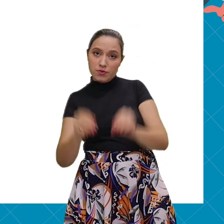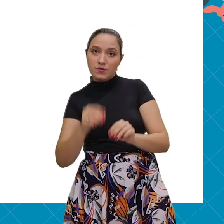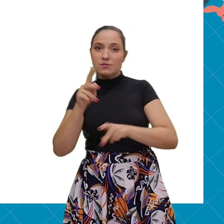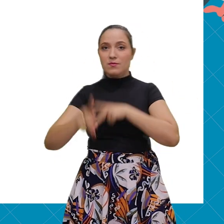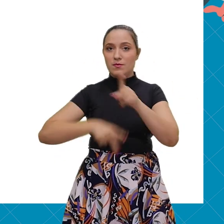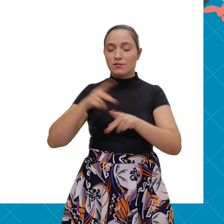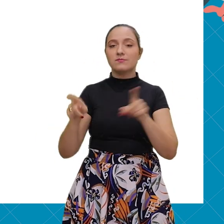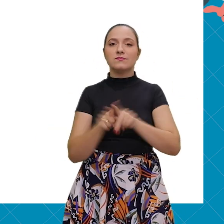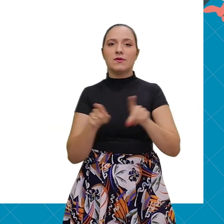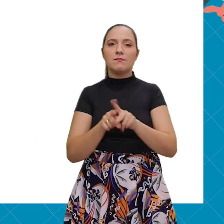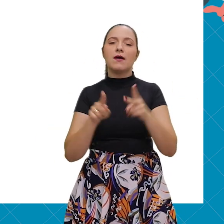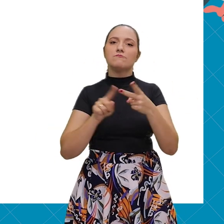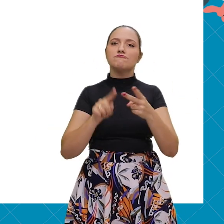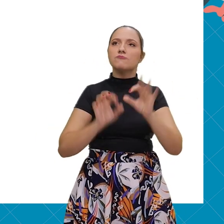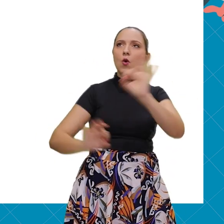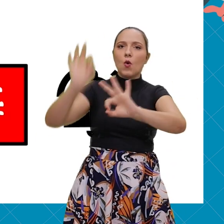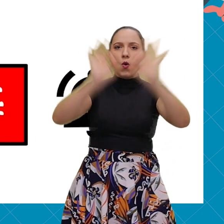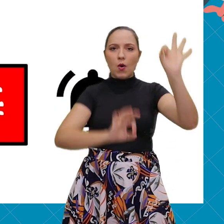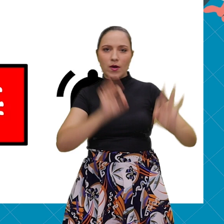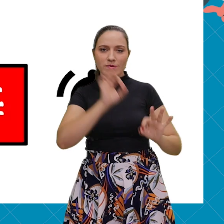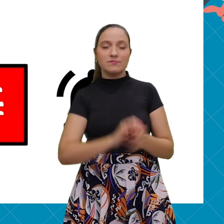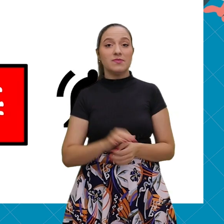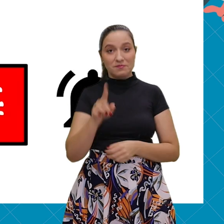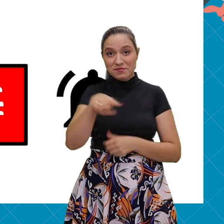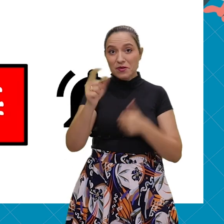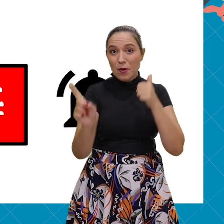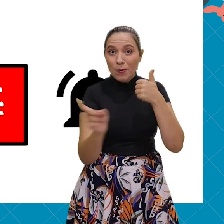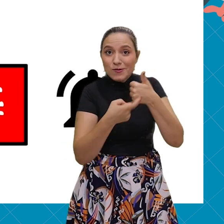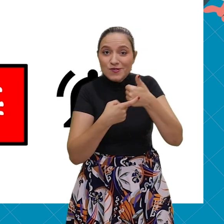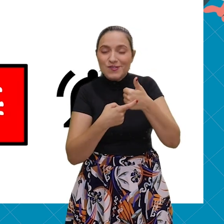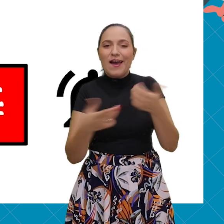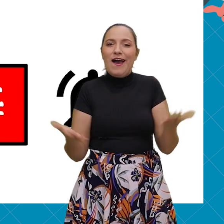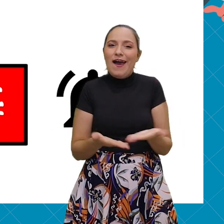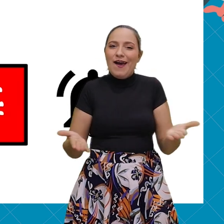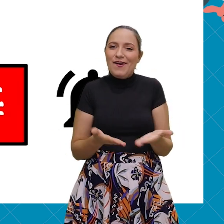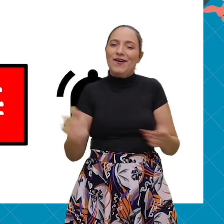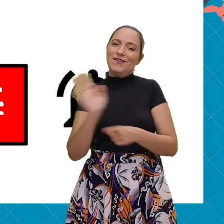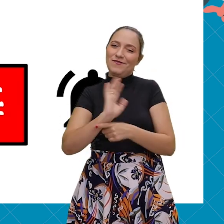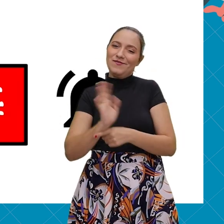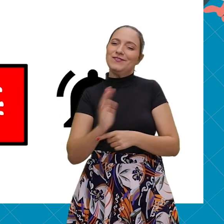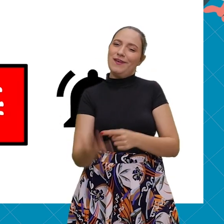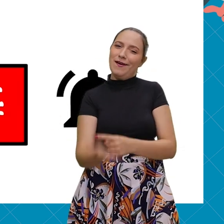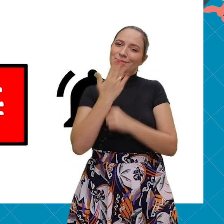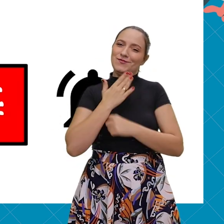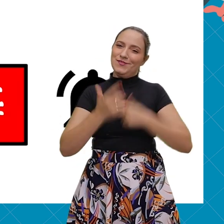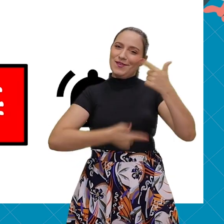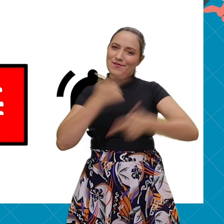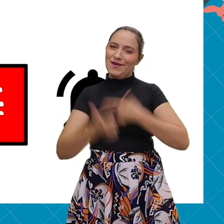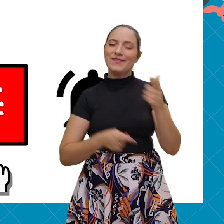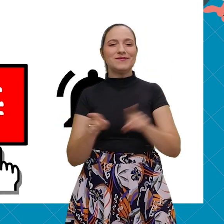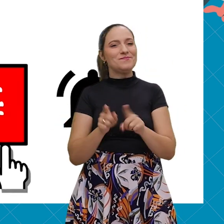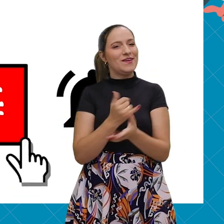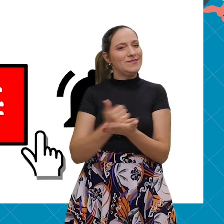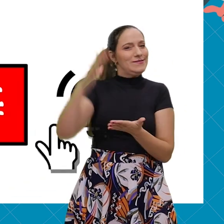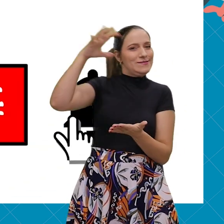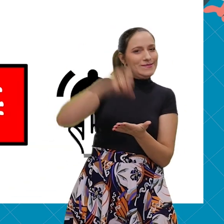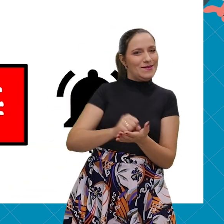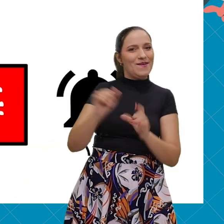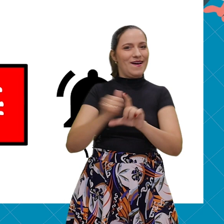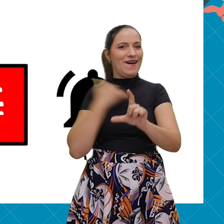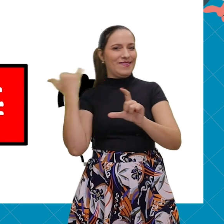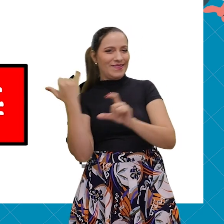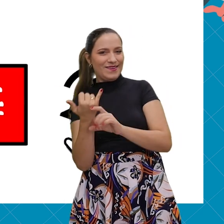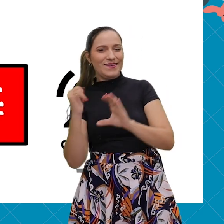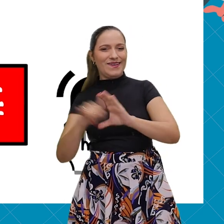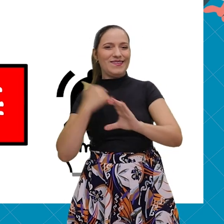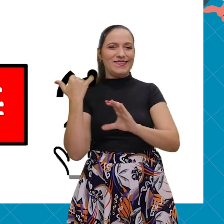população brasileira. Mas antes disso, se você estiver curtindo o vídeo, se eu de alguma forma estiver te ajudando, deixa um like aí para fortalecer o trabalho, se inscreva no canal,